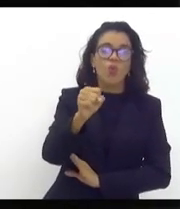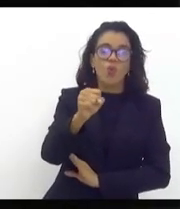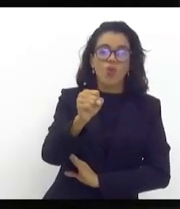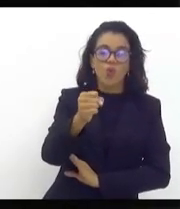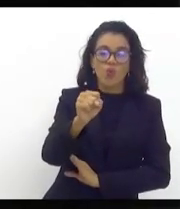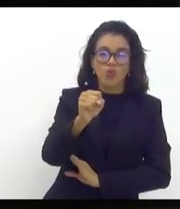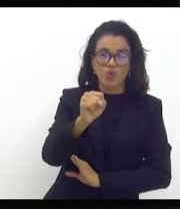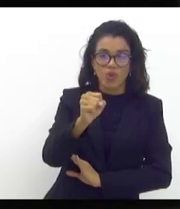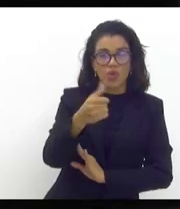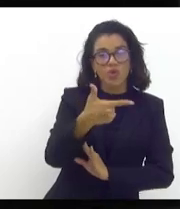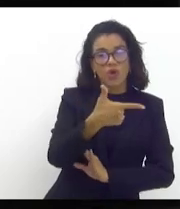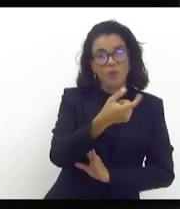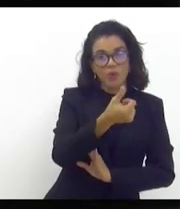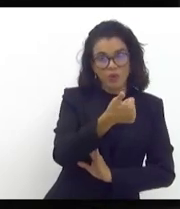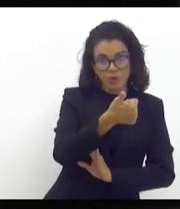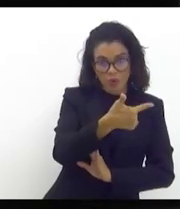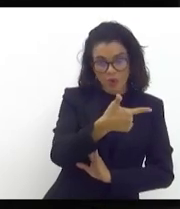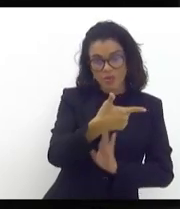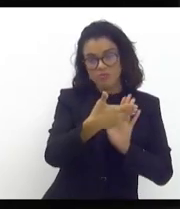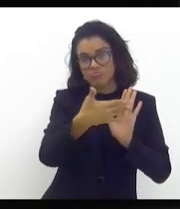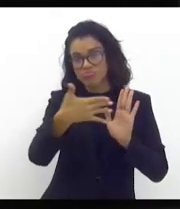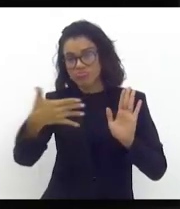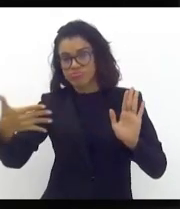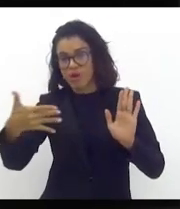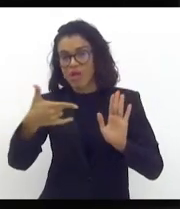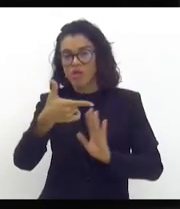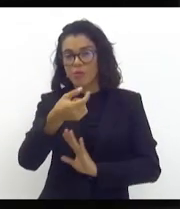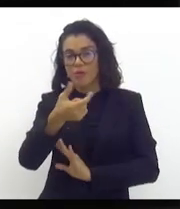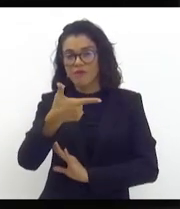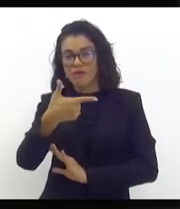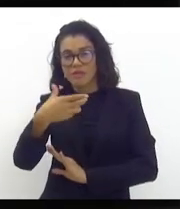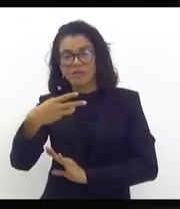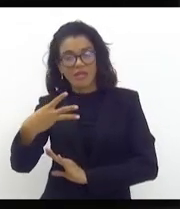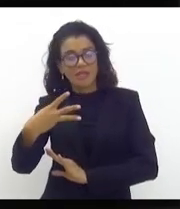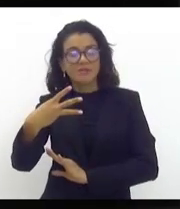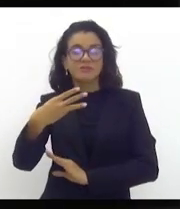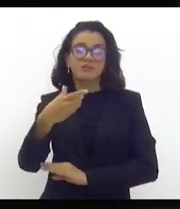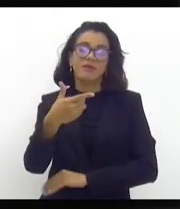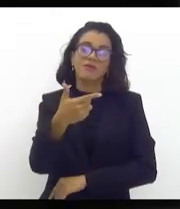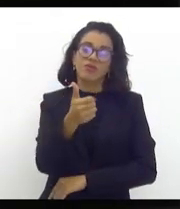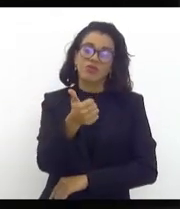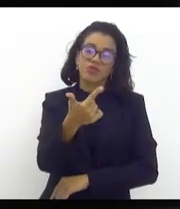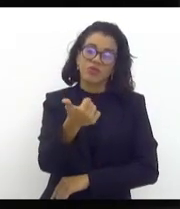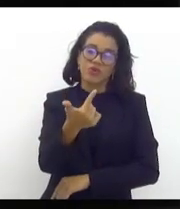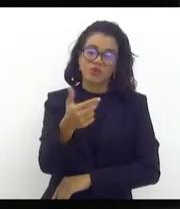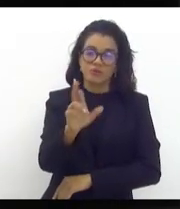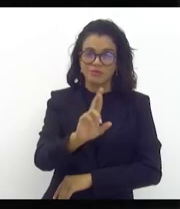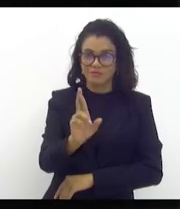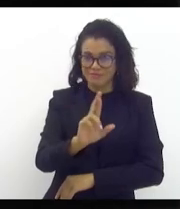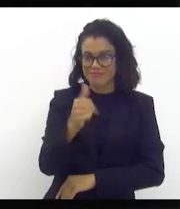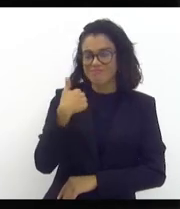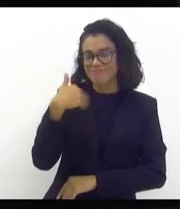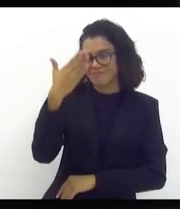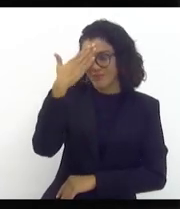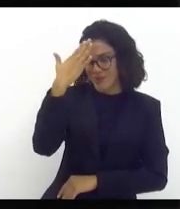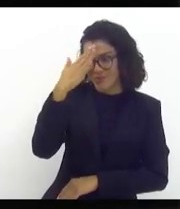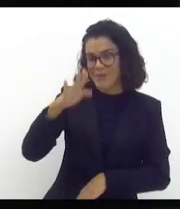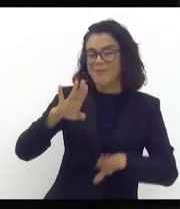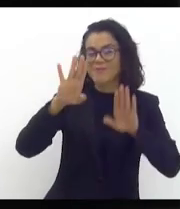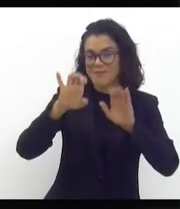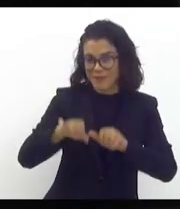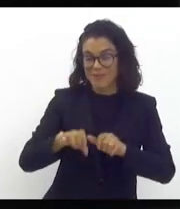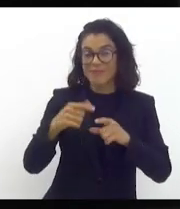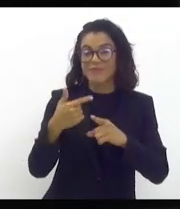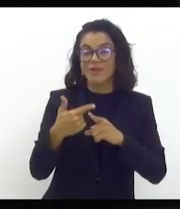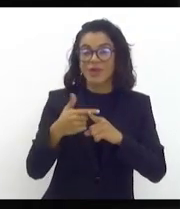de 2012 a 2023 recebe R$ 12,00. E quero lhe dizer que eu sei muito bem dessa história, porque